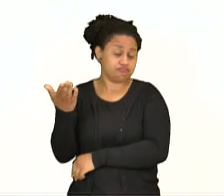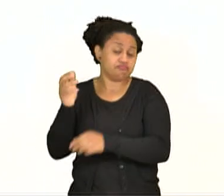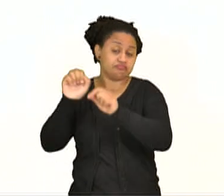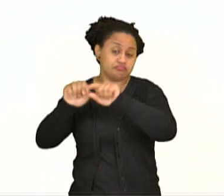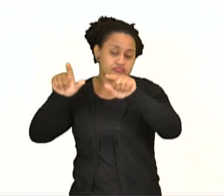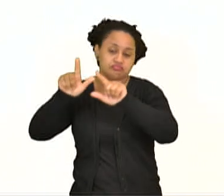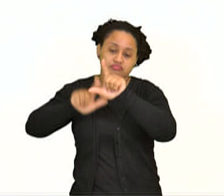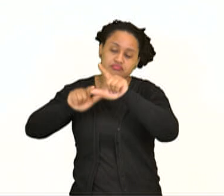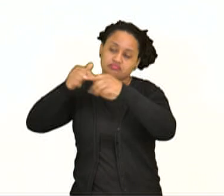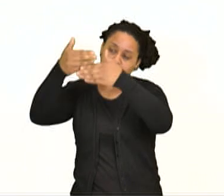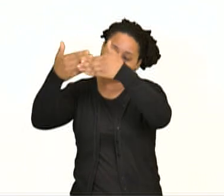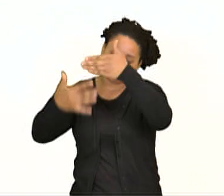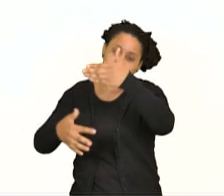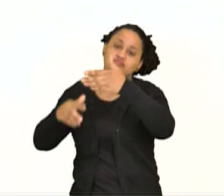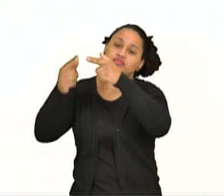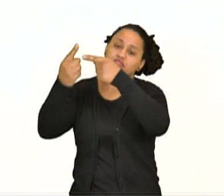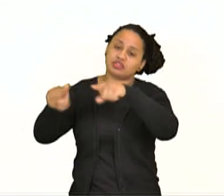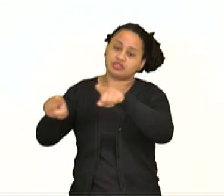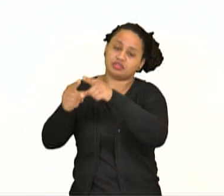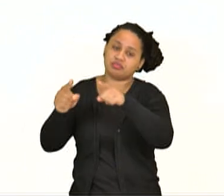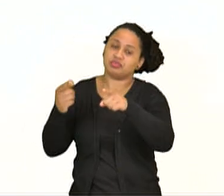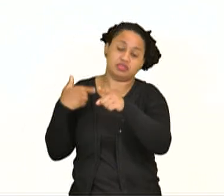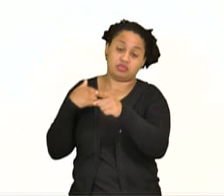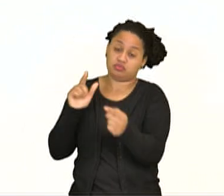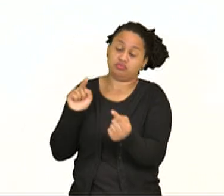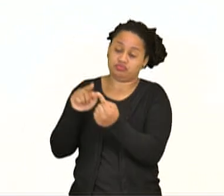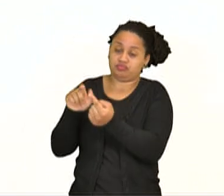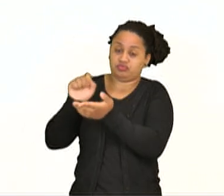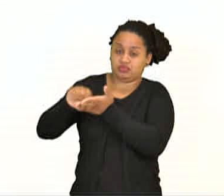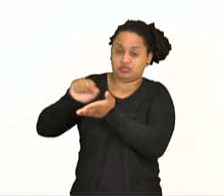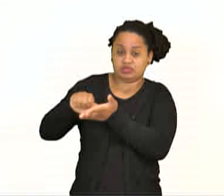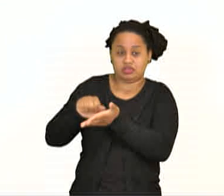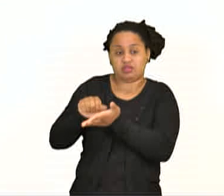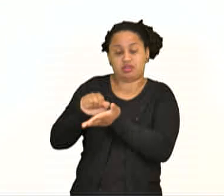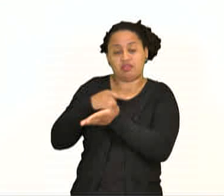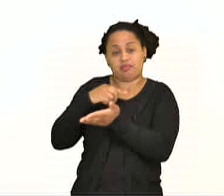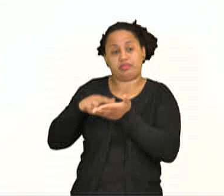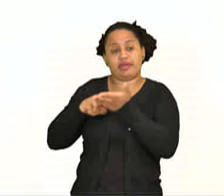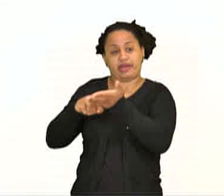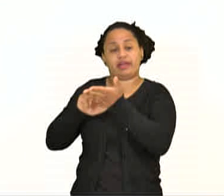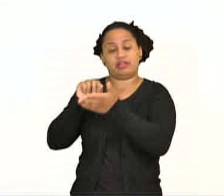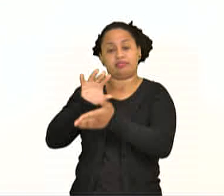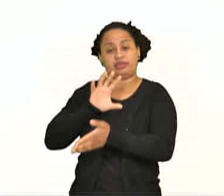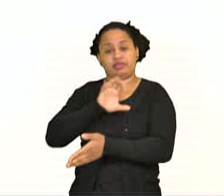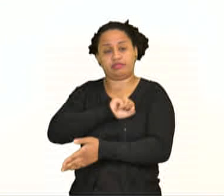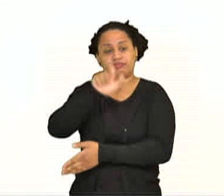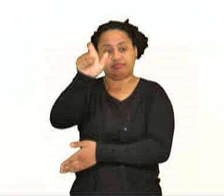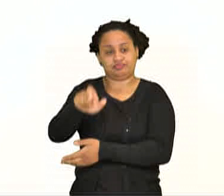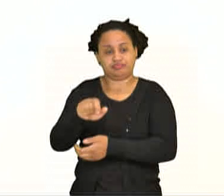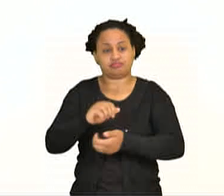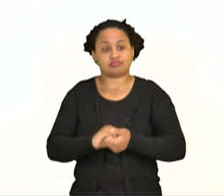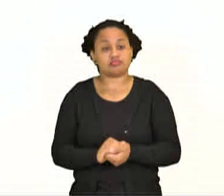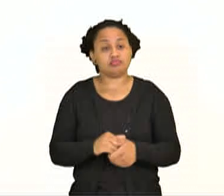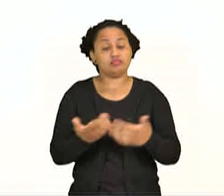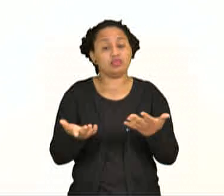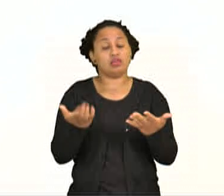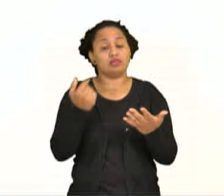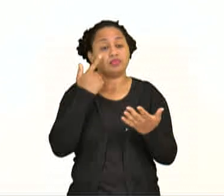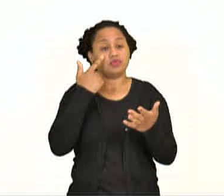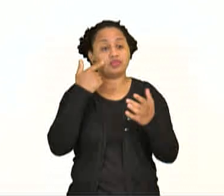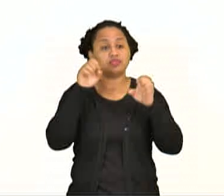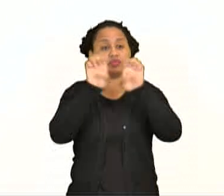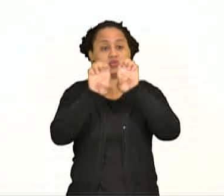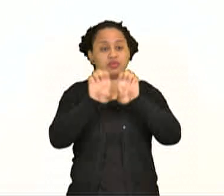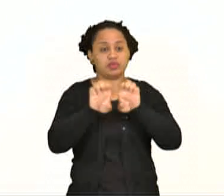como formato, na canção, escrever uma carta para sua amada. Vamos lá para a estrutura do